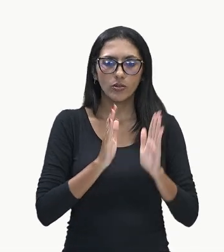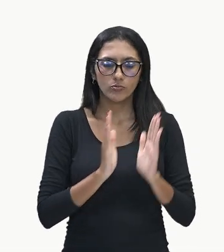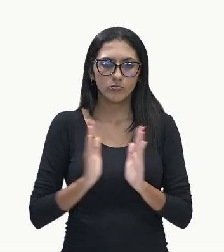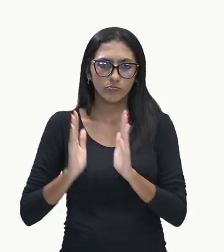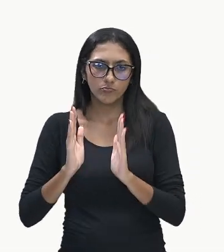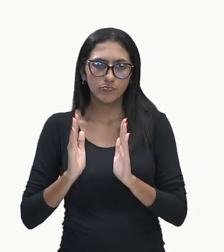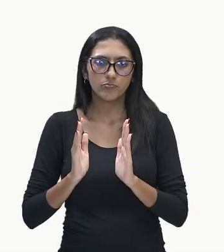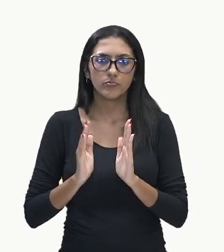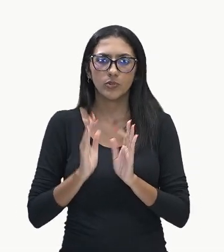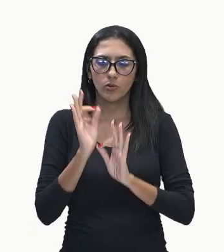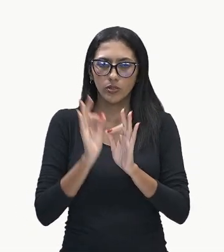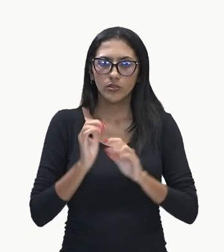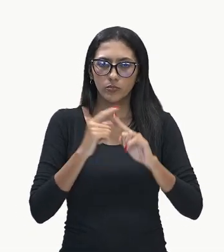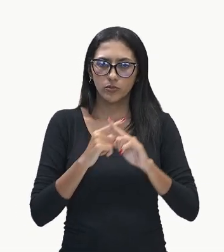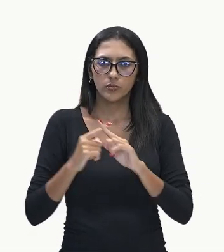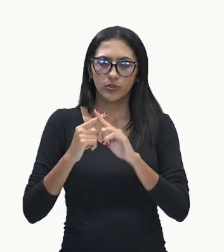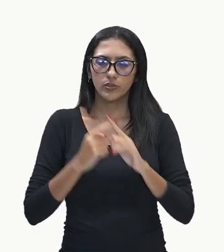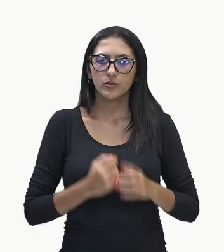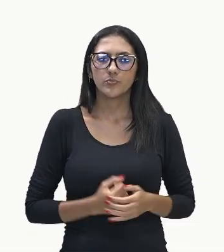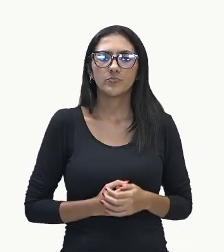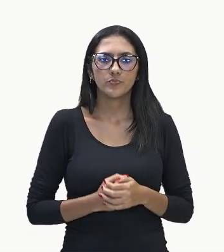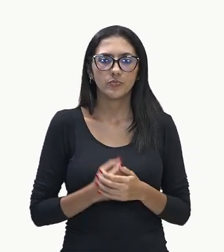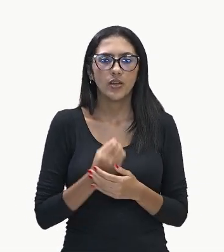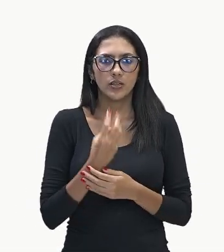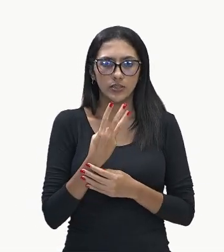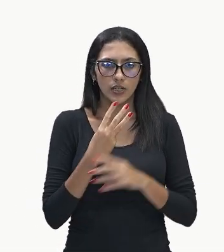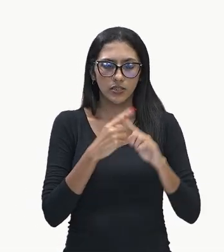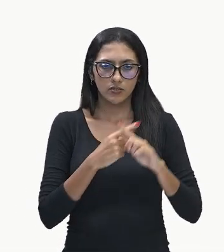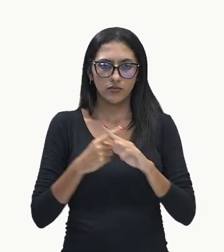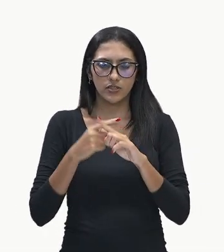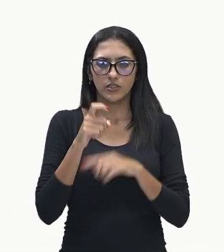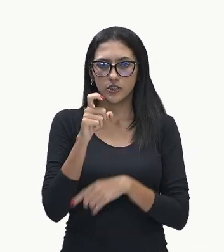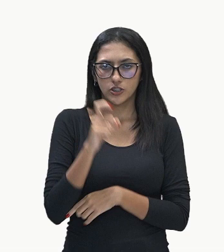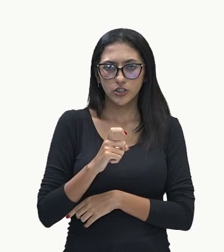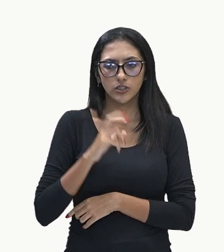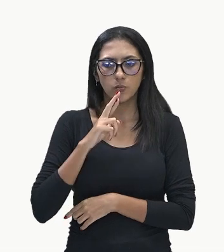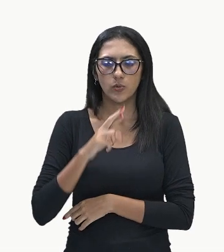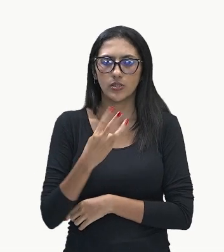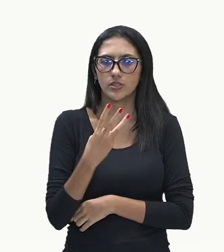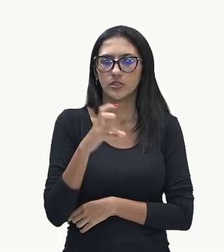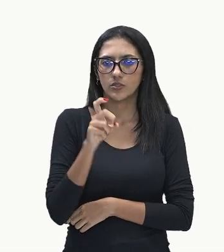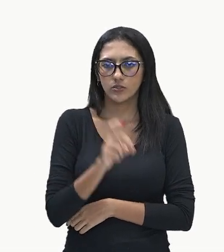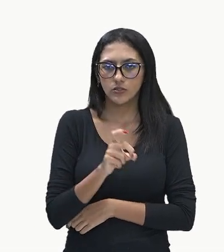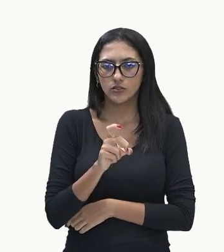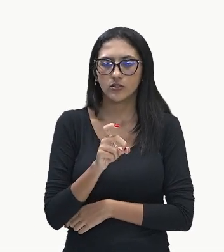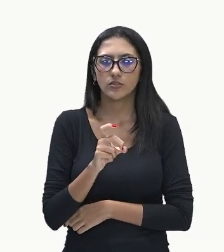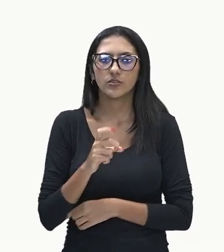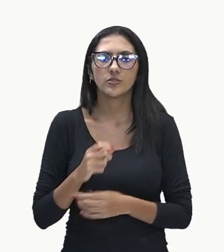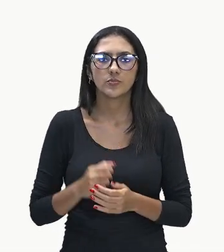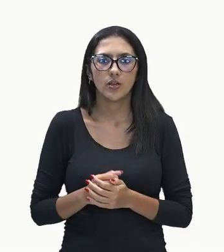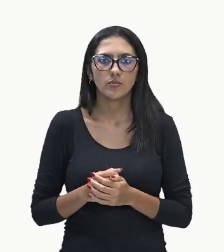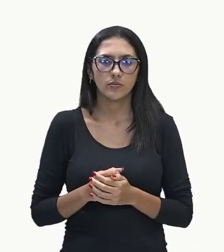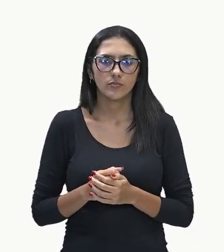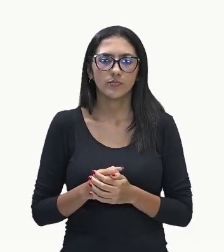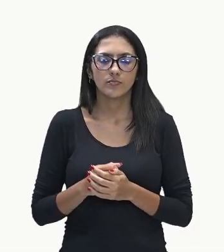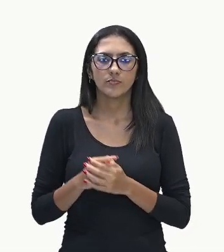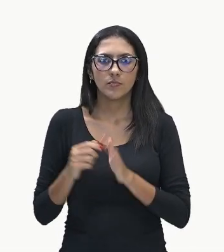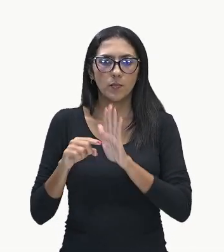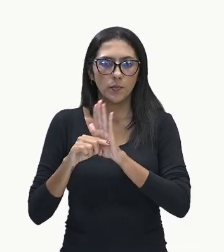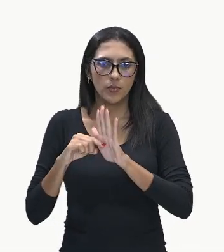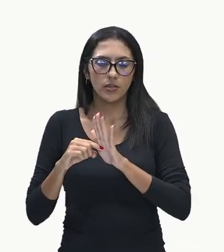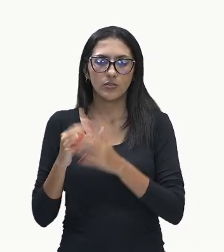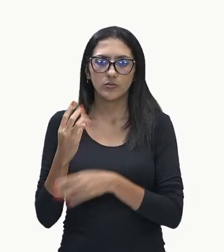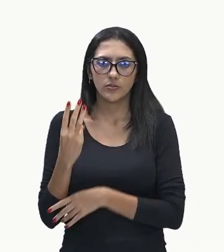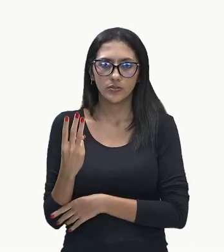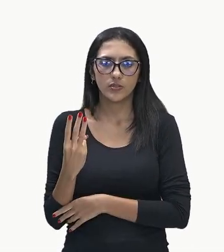multiplicações devidas. 3 vezes o x, 3x. 3 vezes o 1, 3.